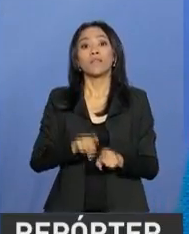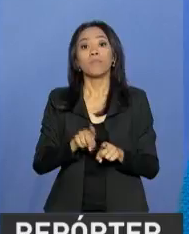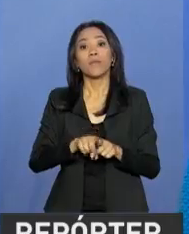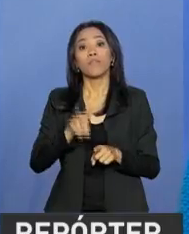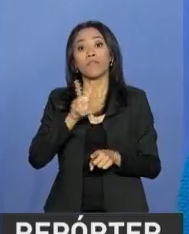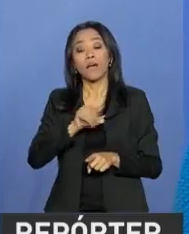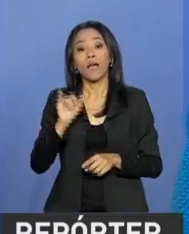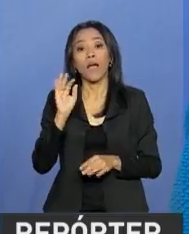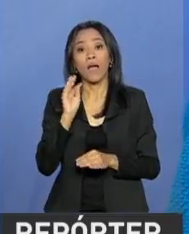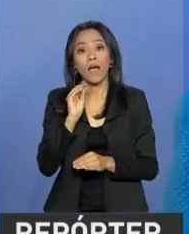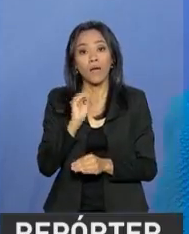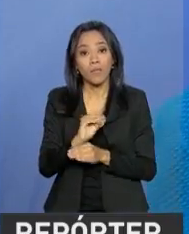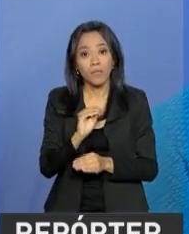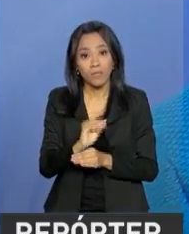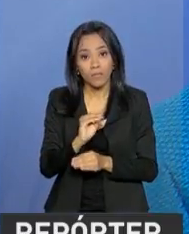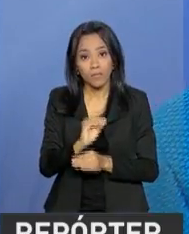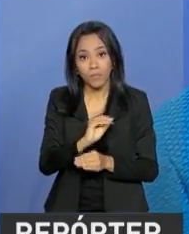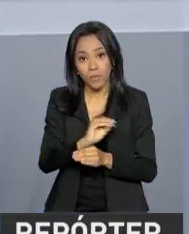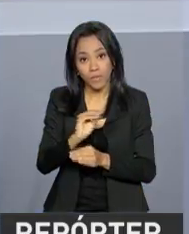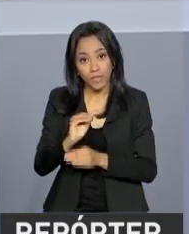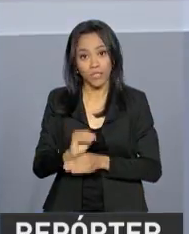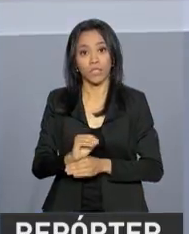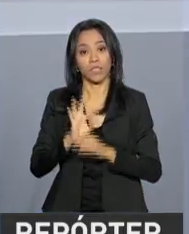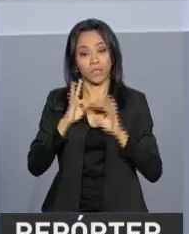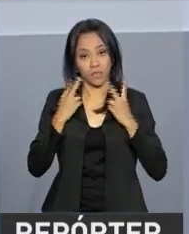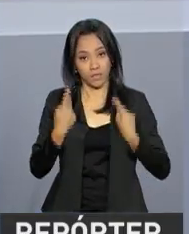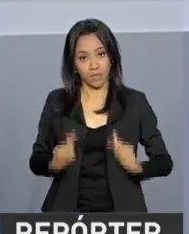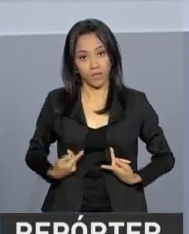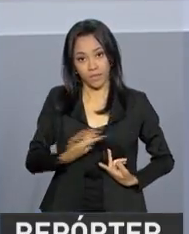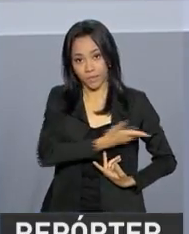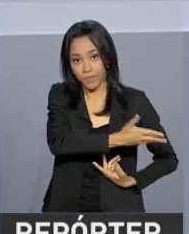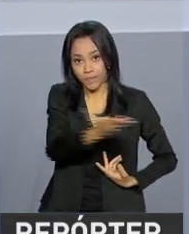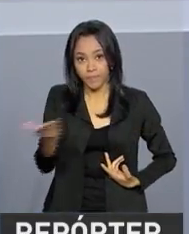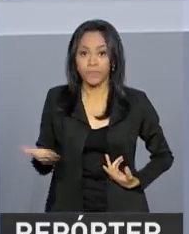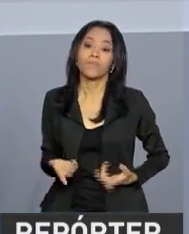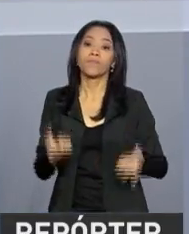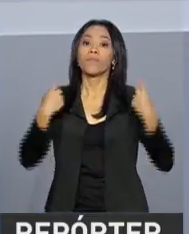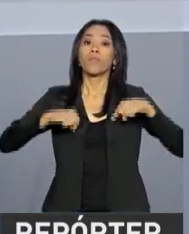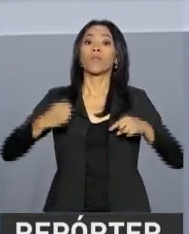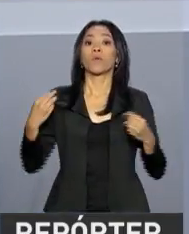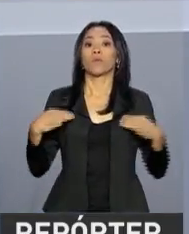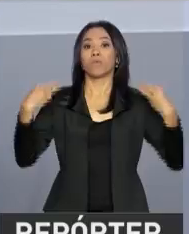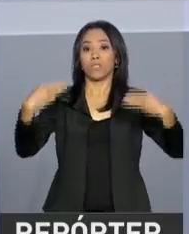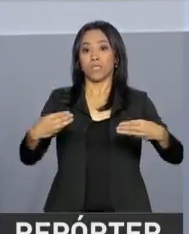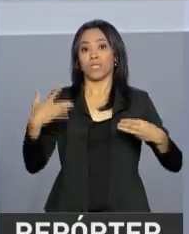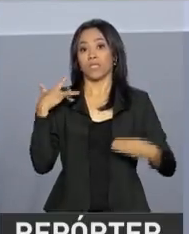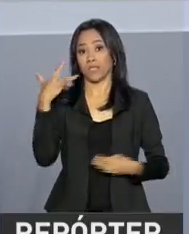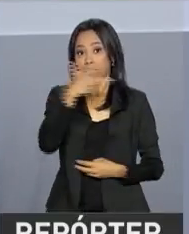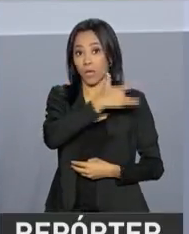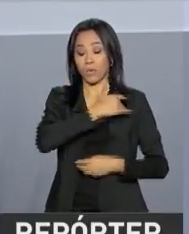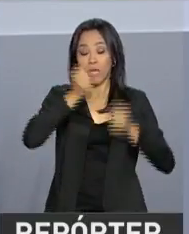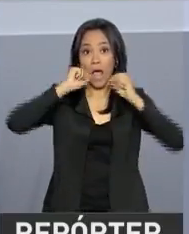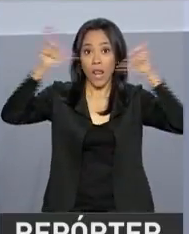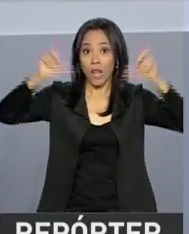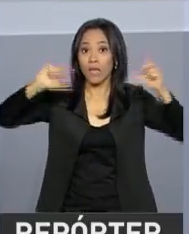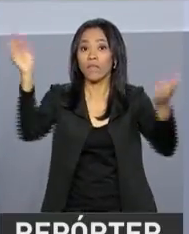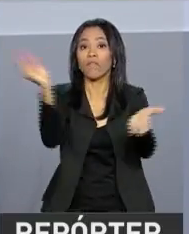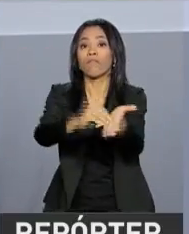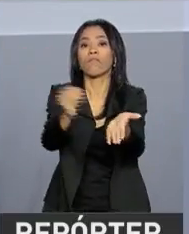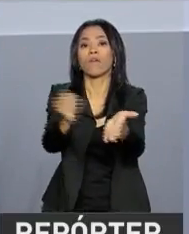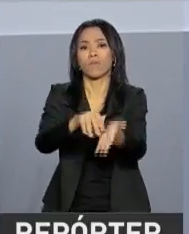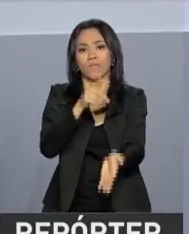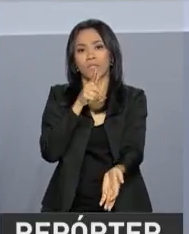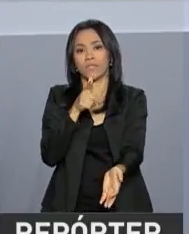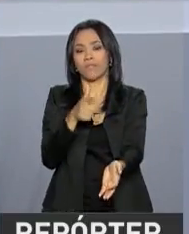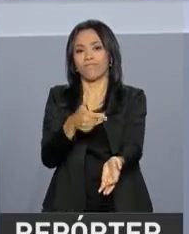salvaguardar a própria existência humana o ministério da saúde alerta para a falta de sangue nos hemocentros de todo o